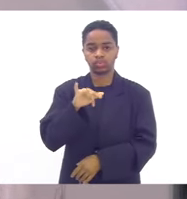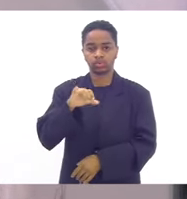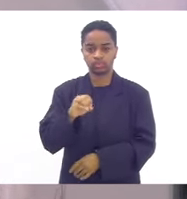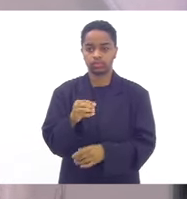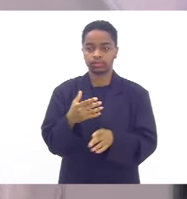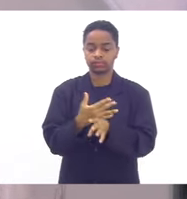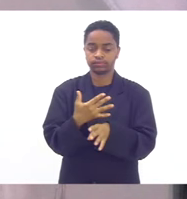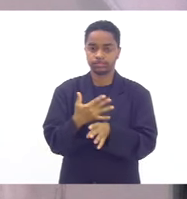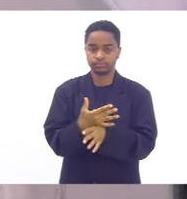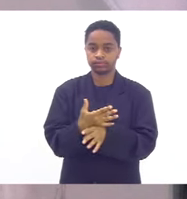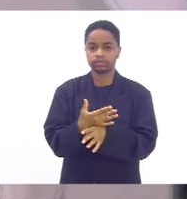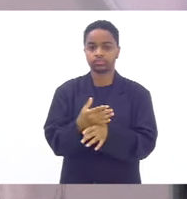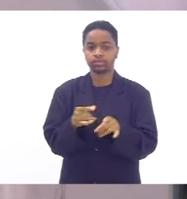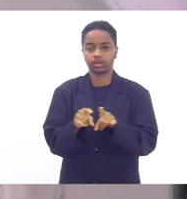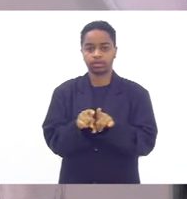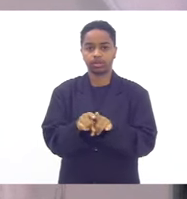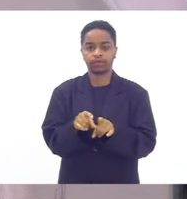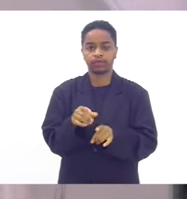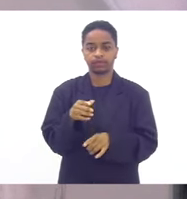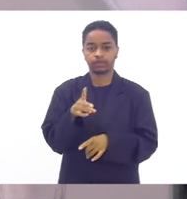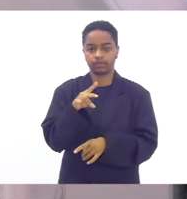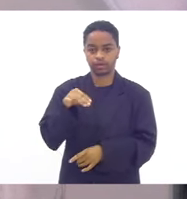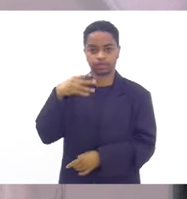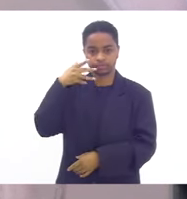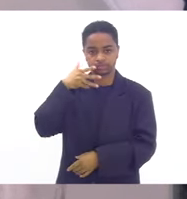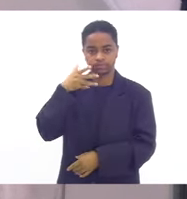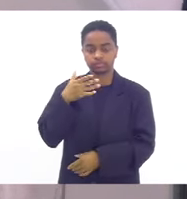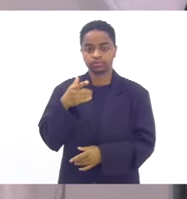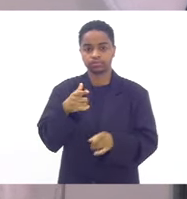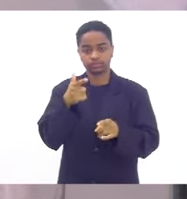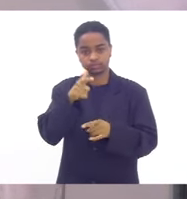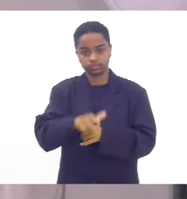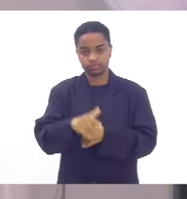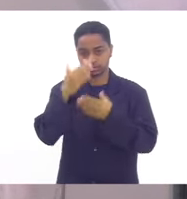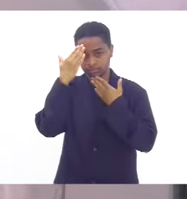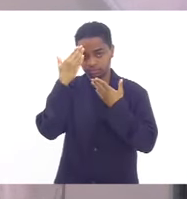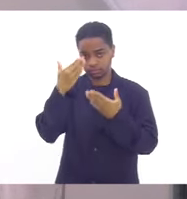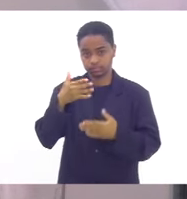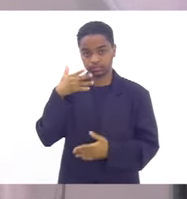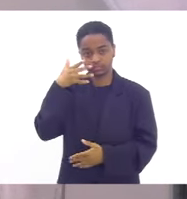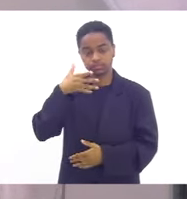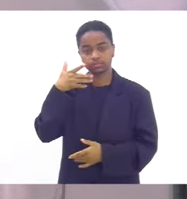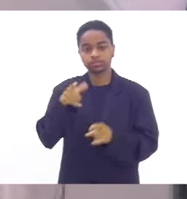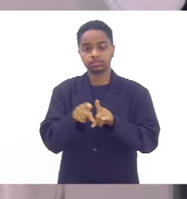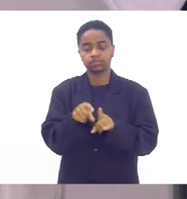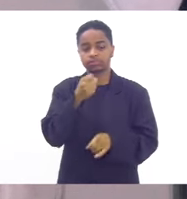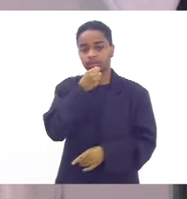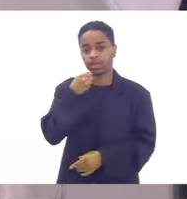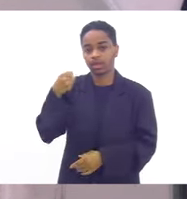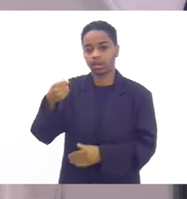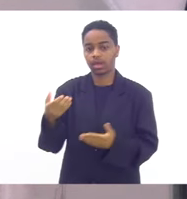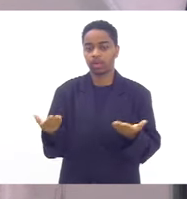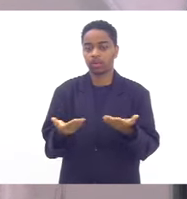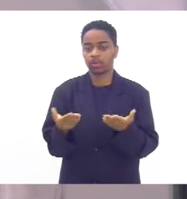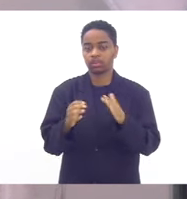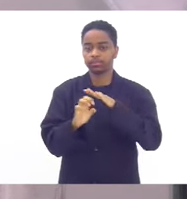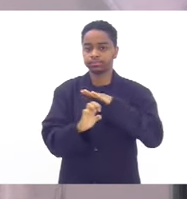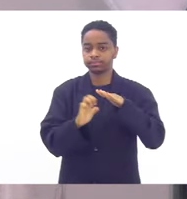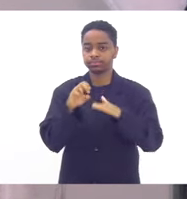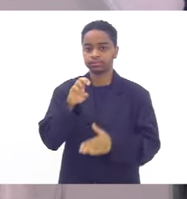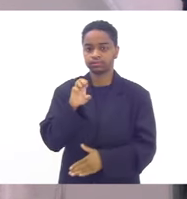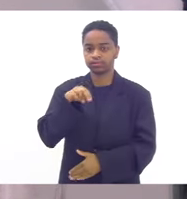Sul, que certamente vai fazer uso da palavra. Então, agradecer mais uma vez a explanação, passar a palavra para a concessionária